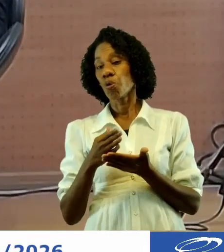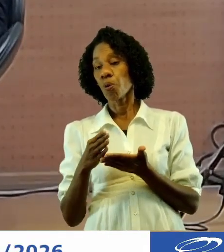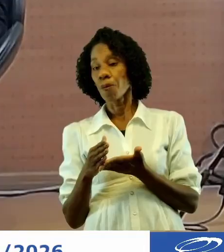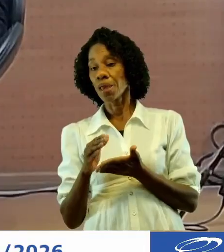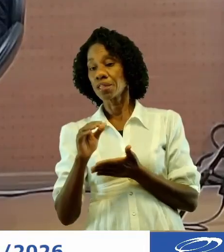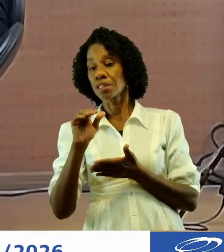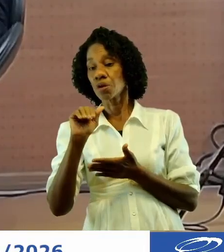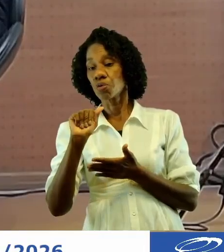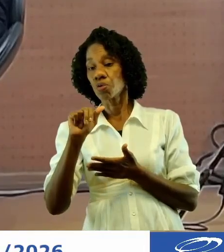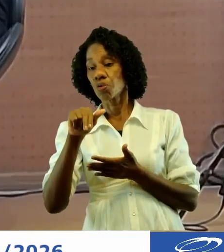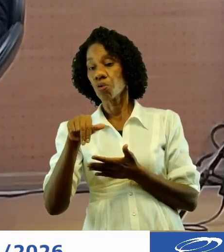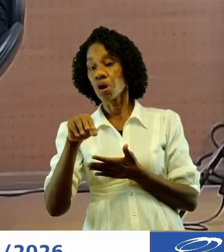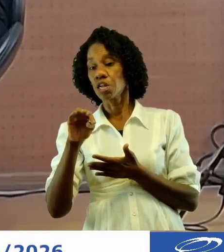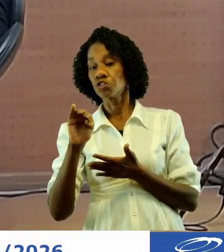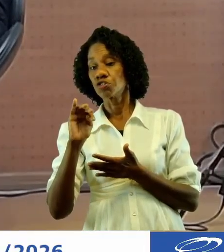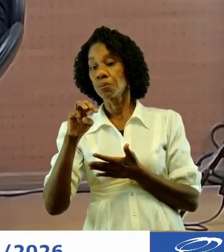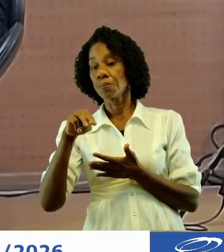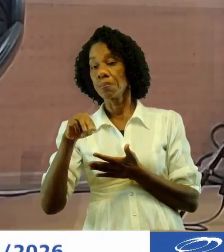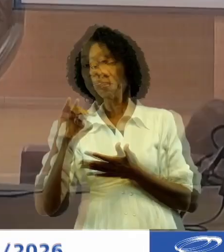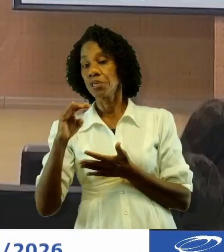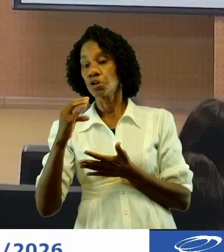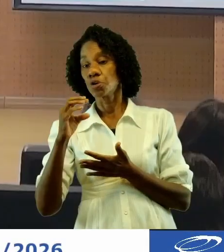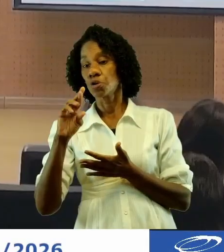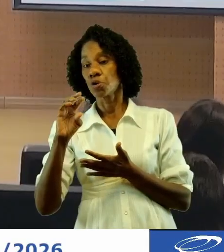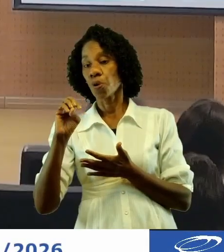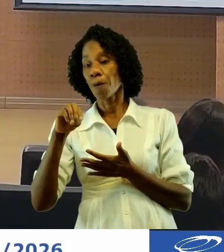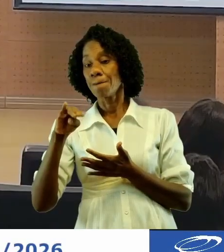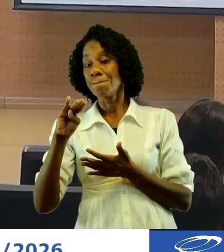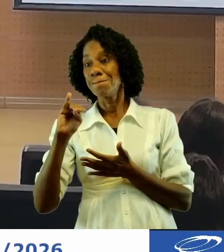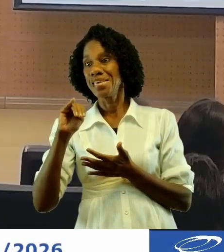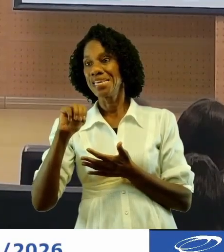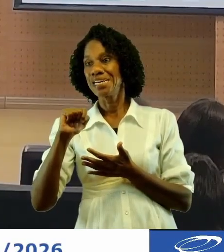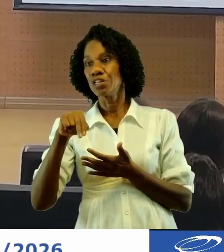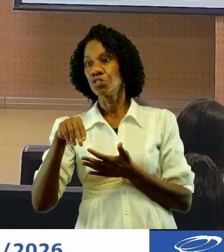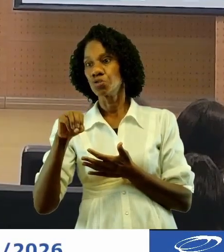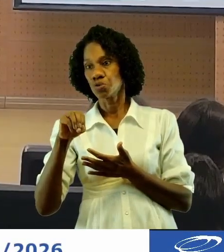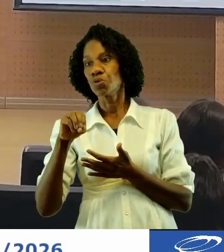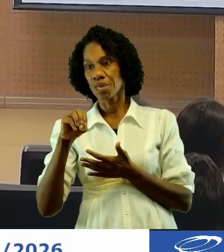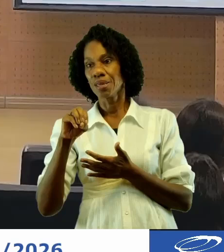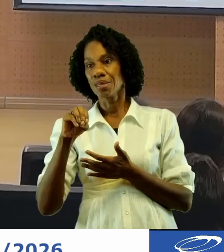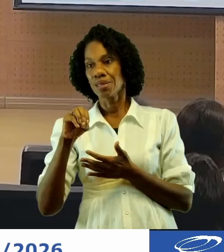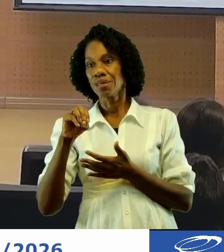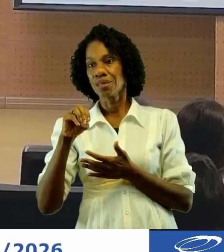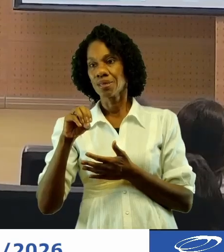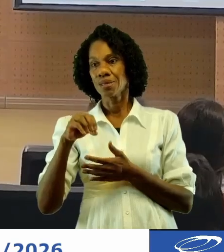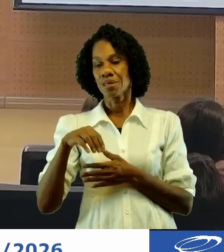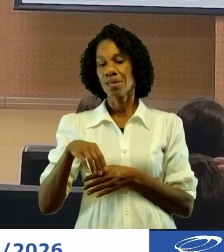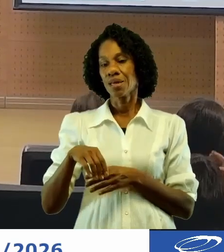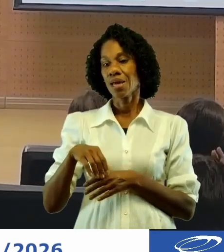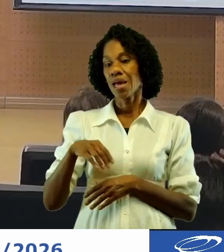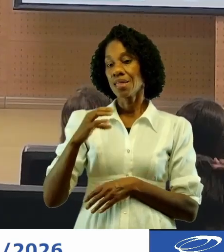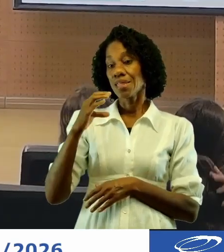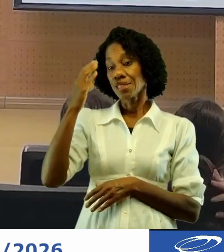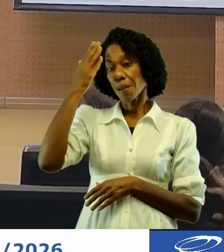antimicrobiano empírico, assim, para tratamento logo de início, em todos os casos ou não. E